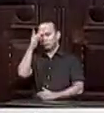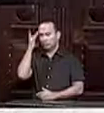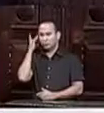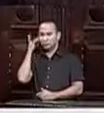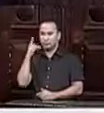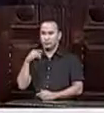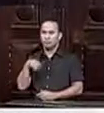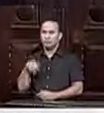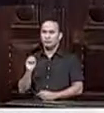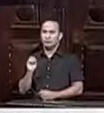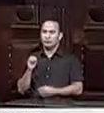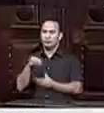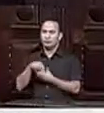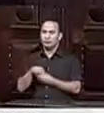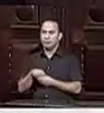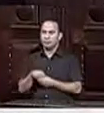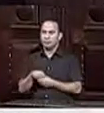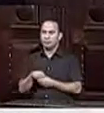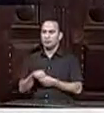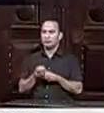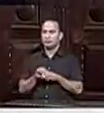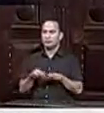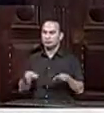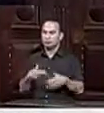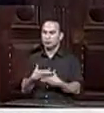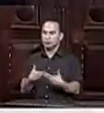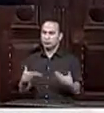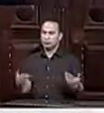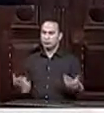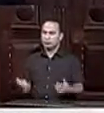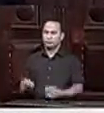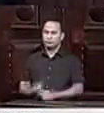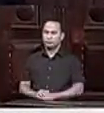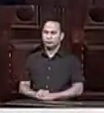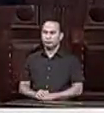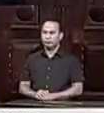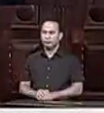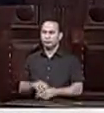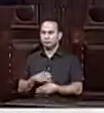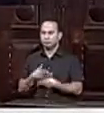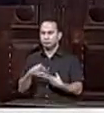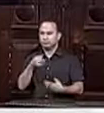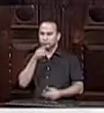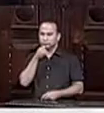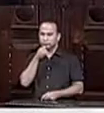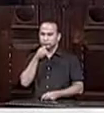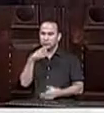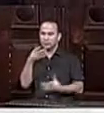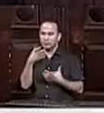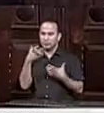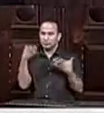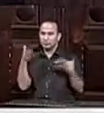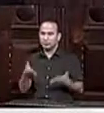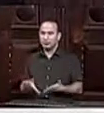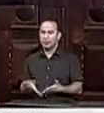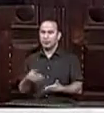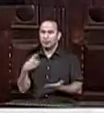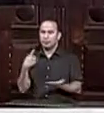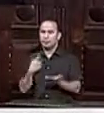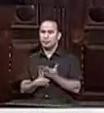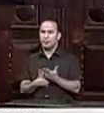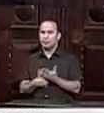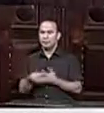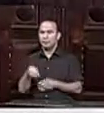eleitorais, distribuir benesses, etc. Então, eu quero aqui demarcar